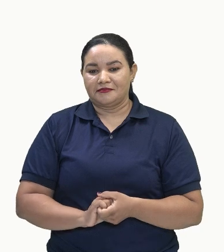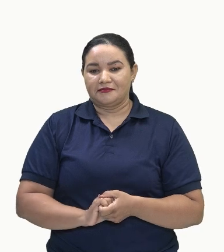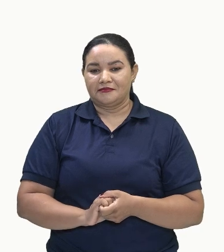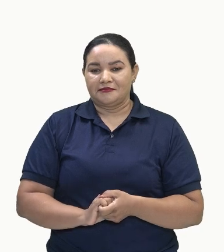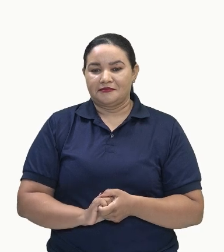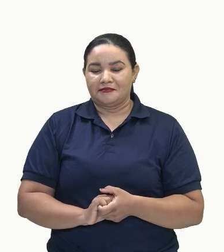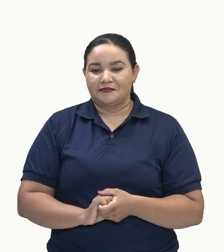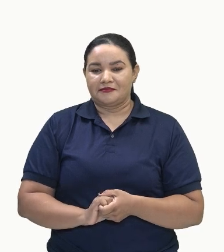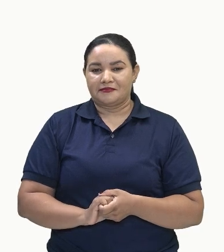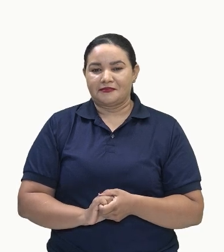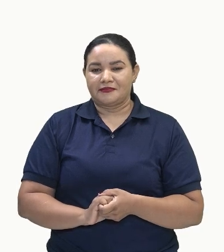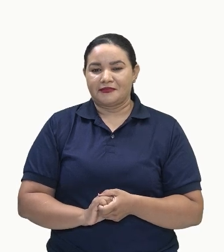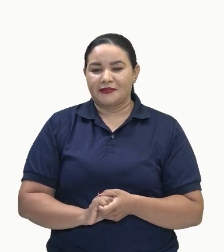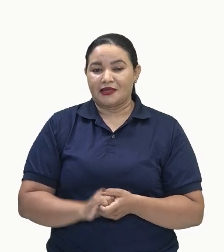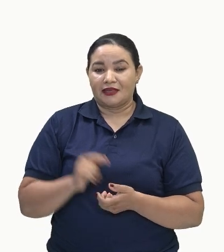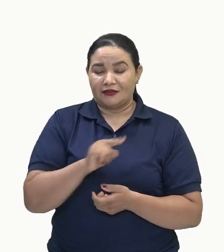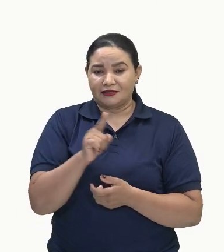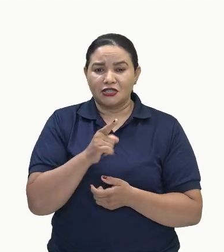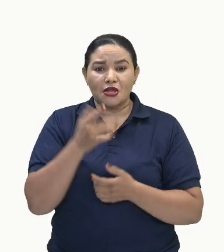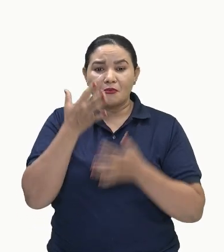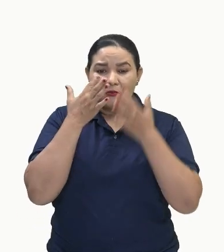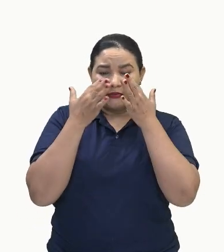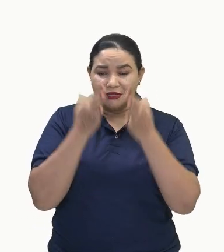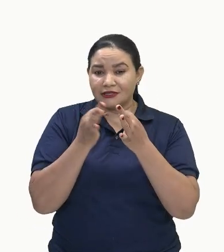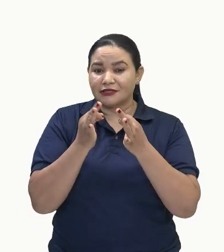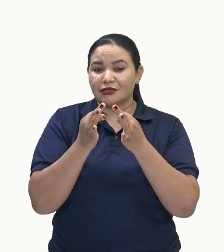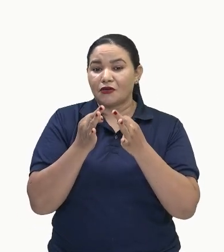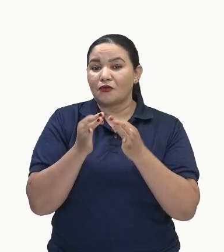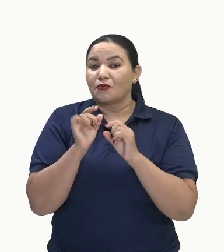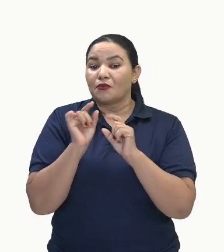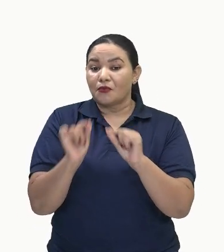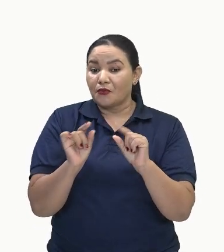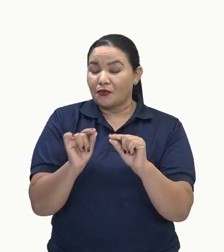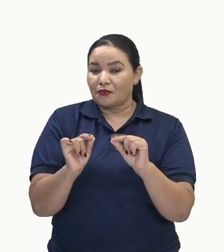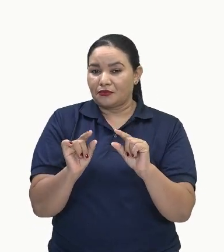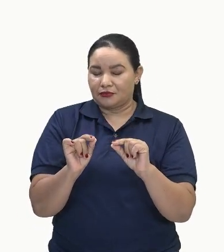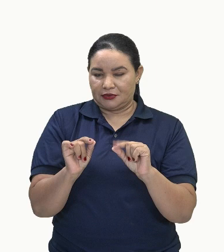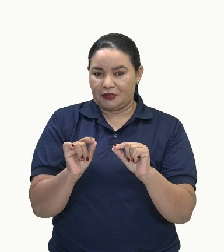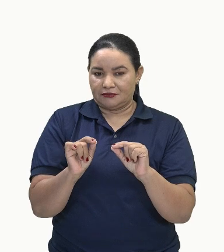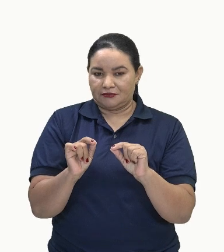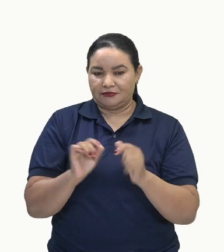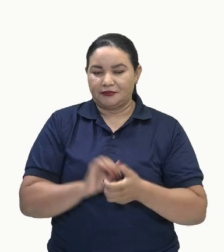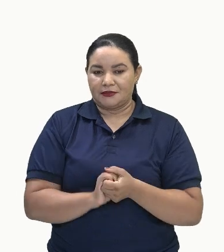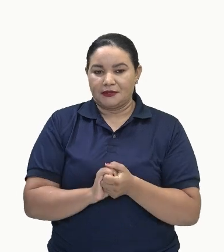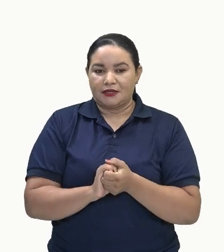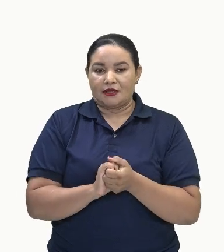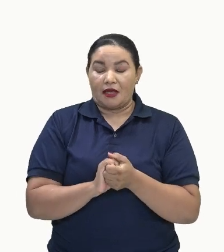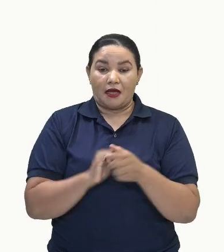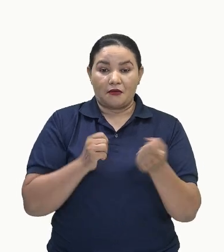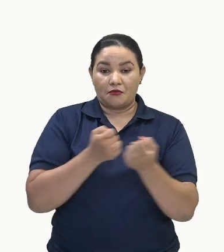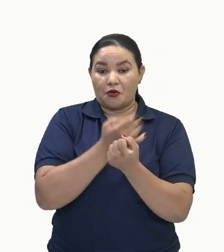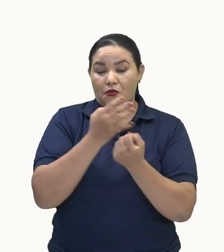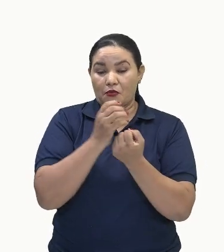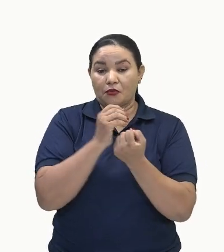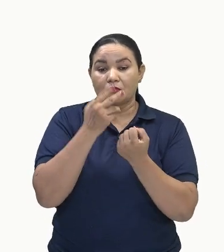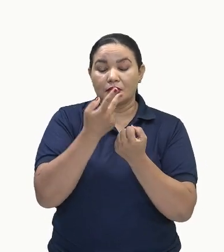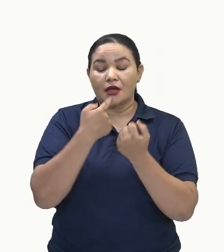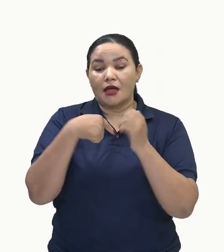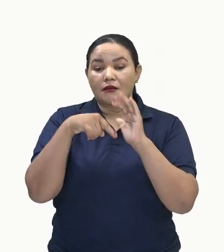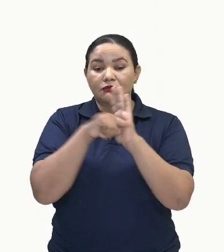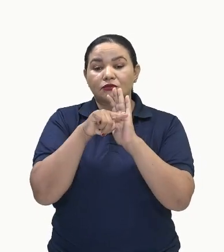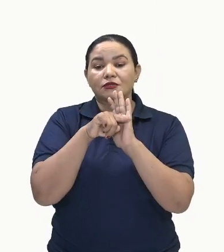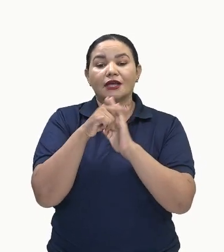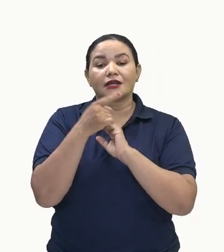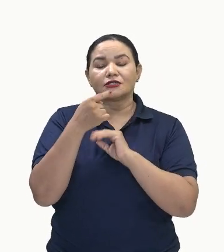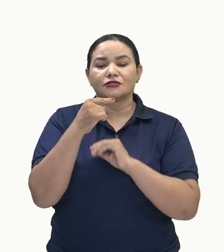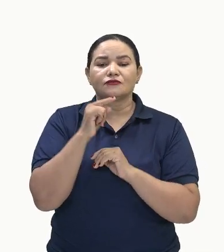0,00001. O que eu quero que você observe aqui no que se trata de potência de base 10 com expoente negativo? Olha só, eu quero que você